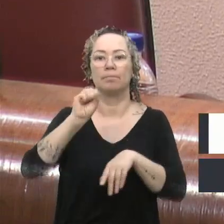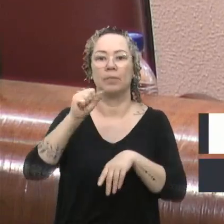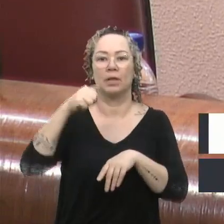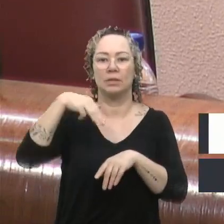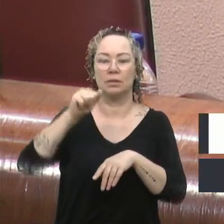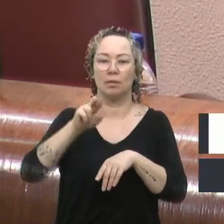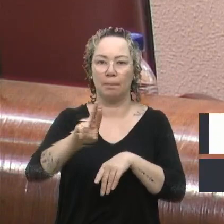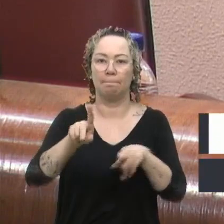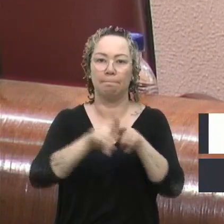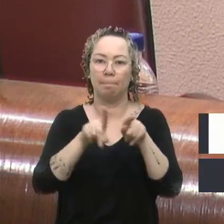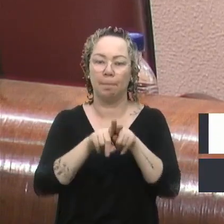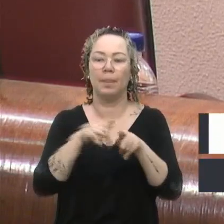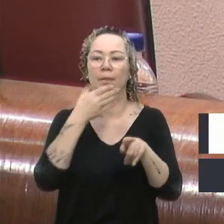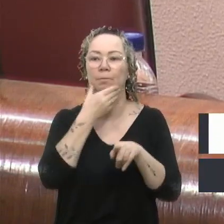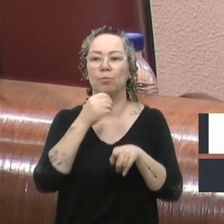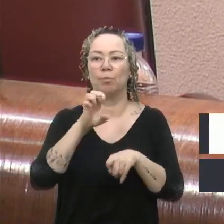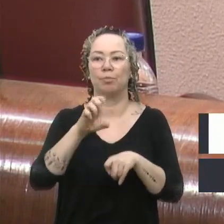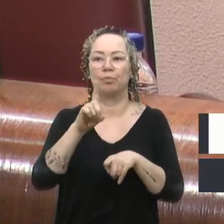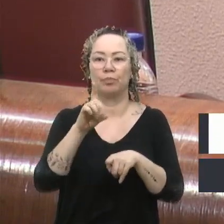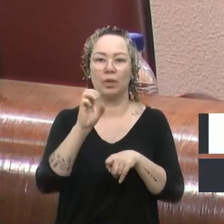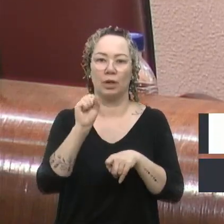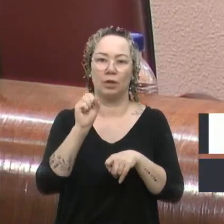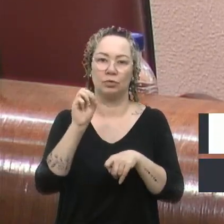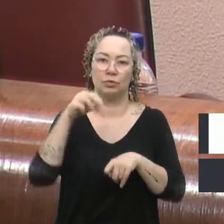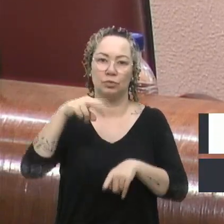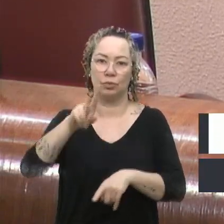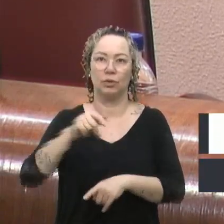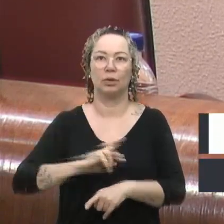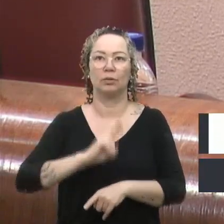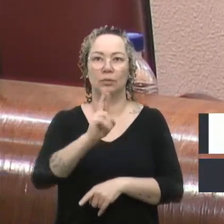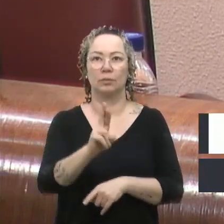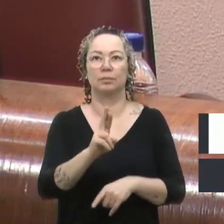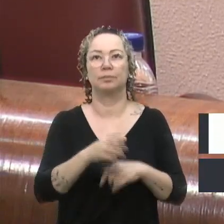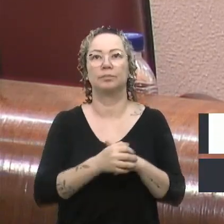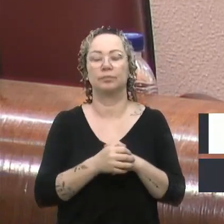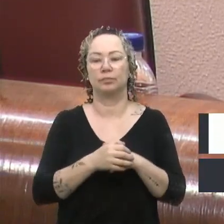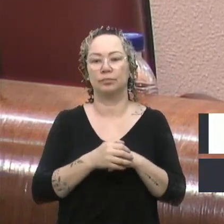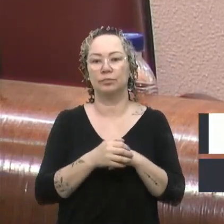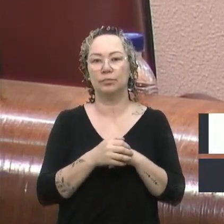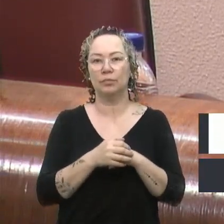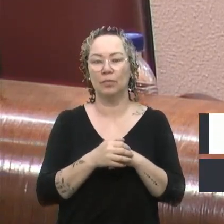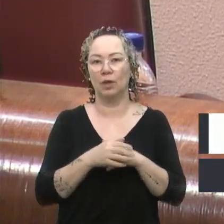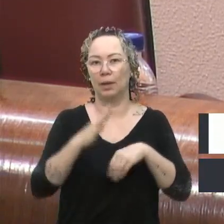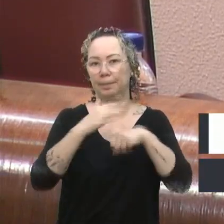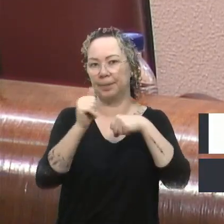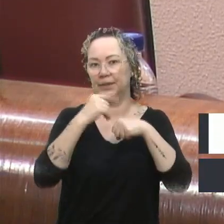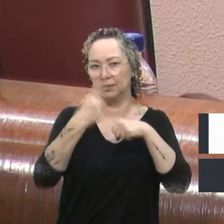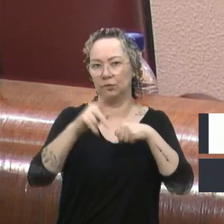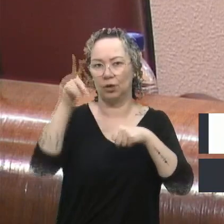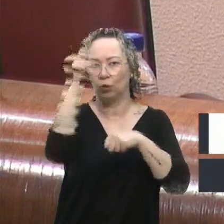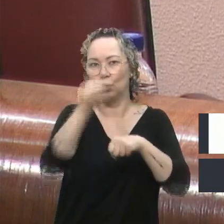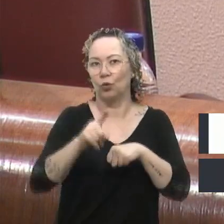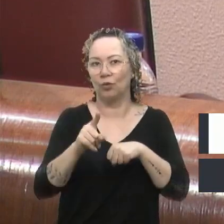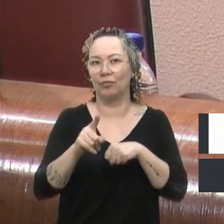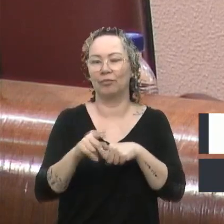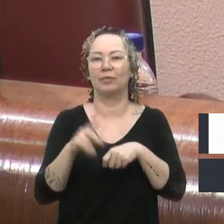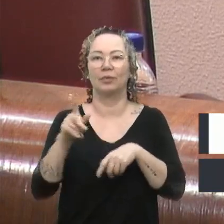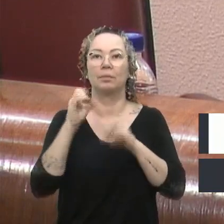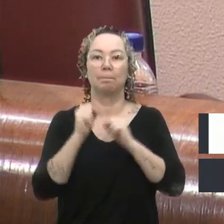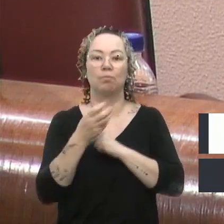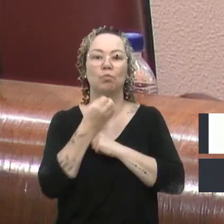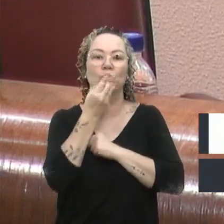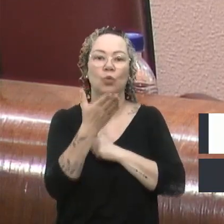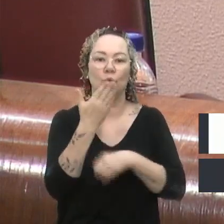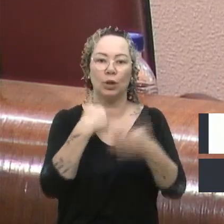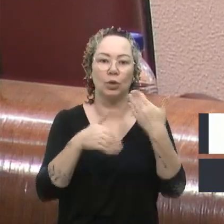do Edson Toniello, que é o Trovão, né? Ele pôde lá relatar todas as